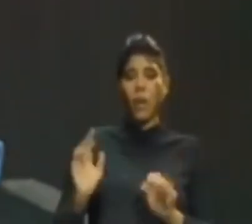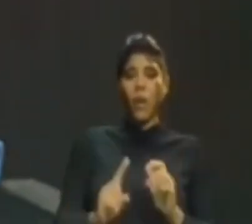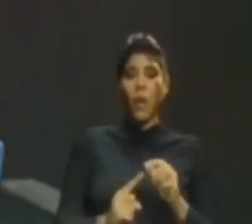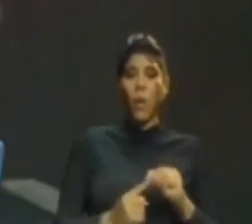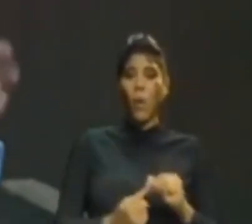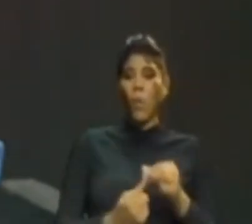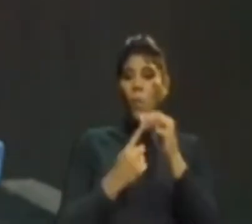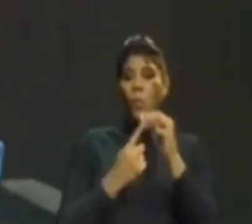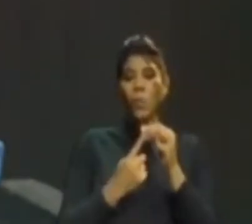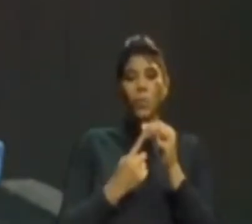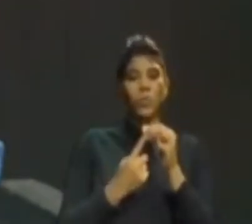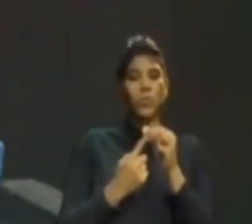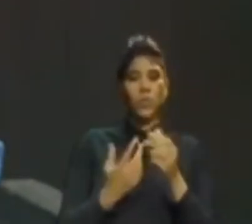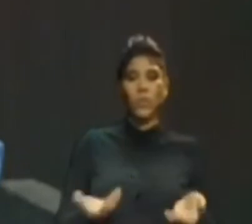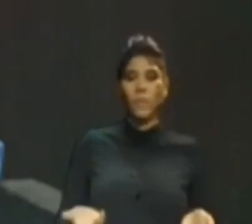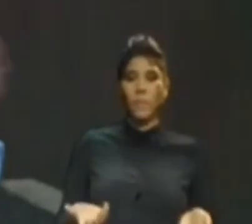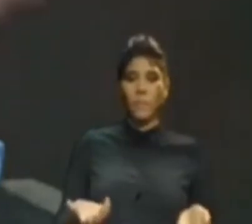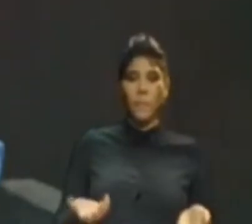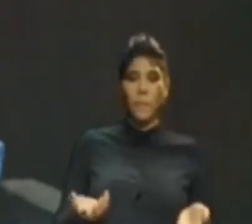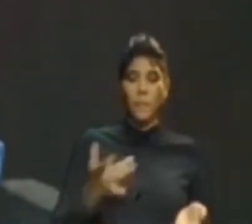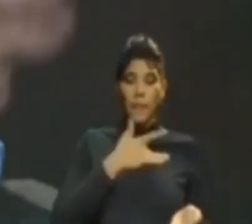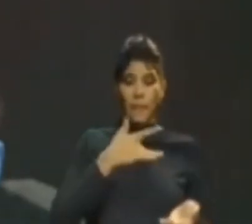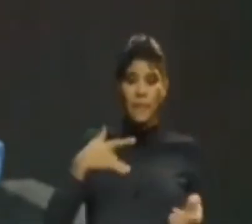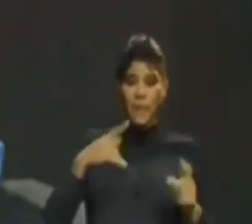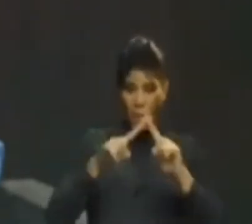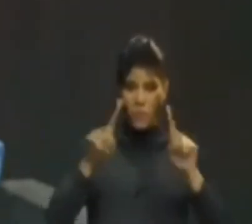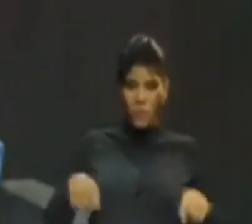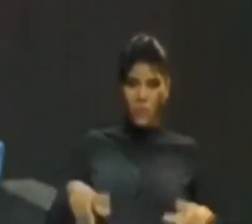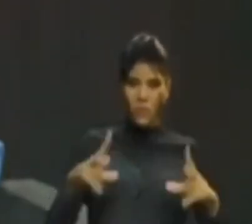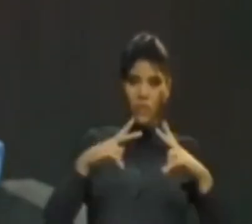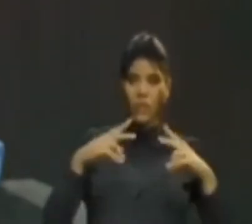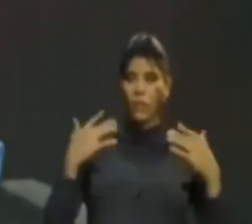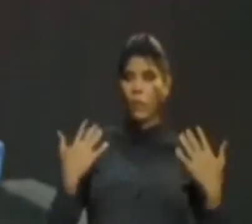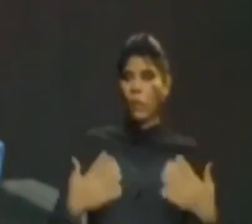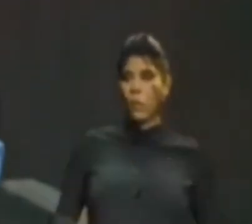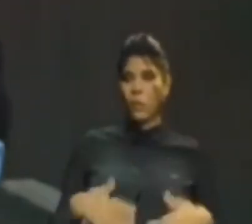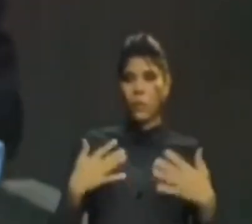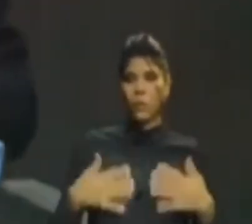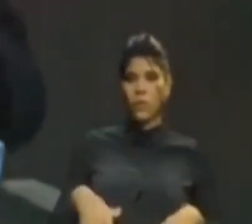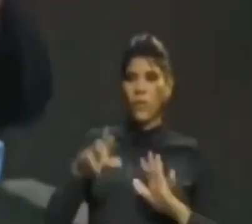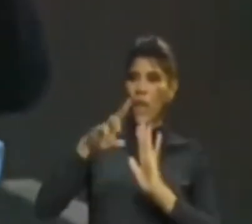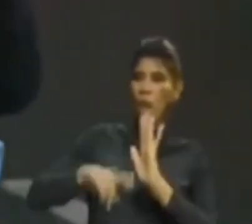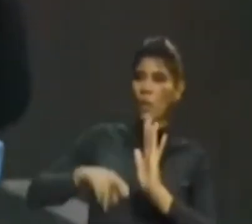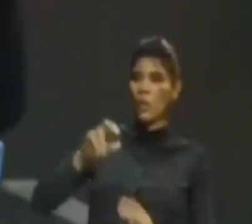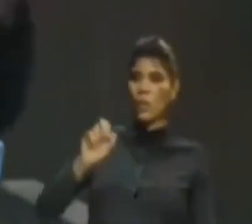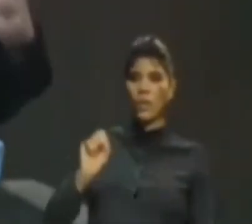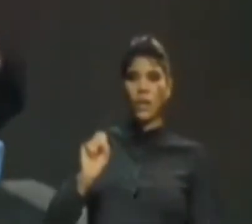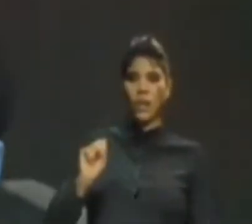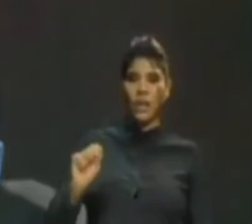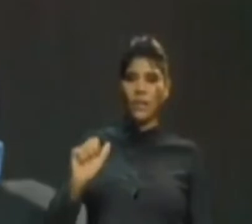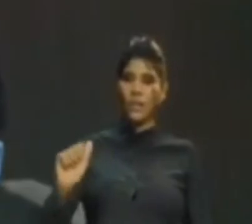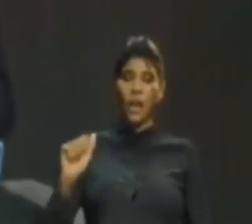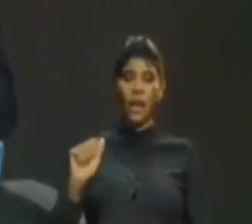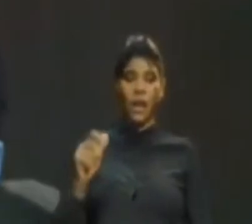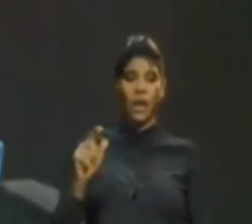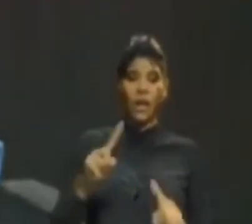Saúde privada gigantesca e você olha os relatórios das s.as você olha isso as famílias